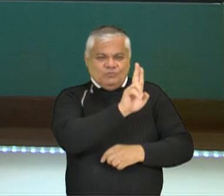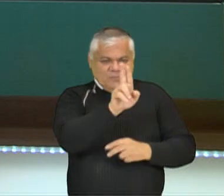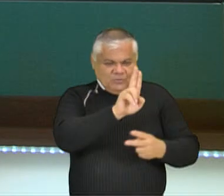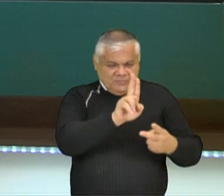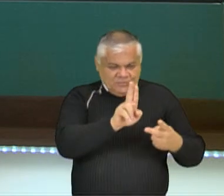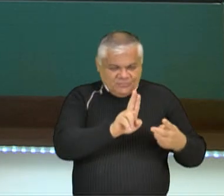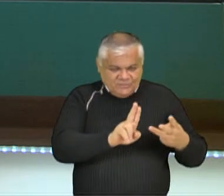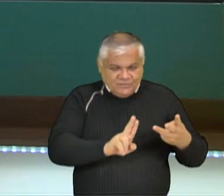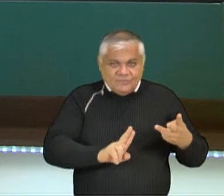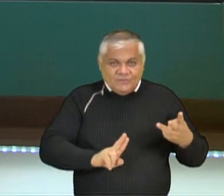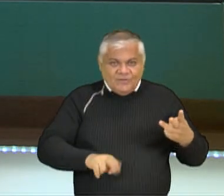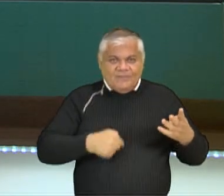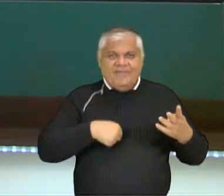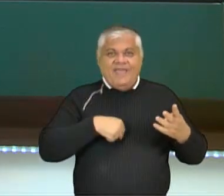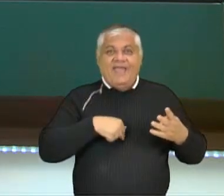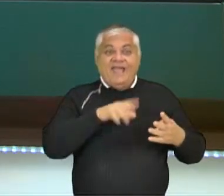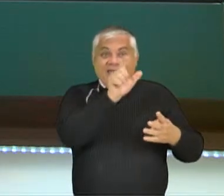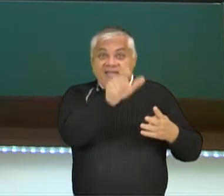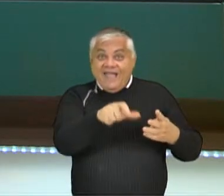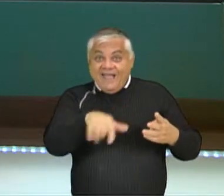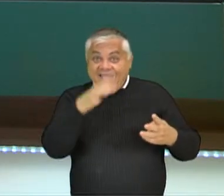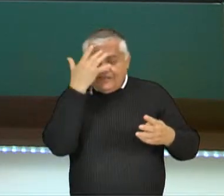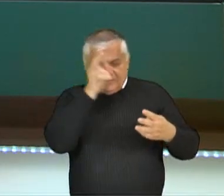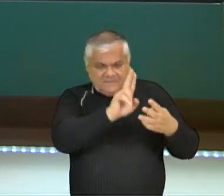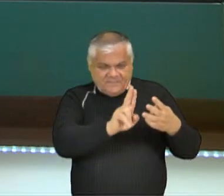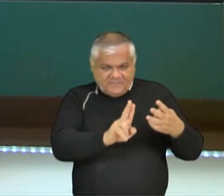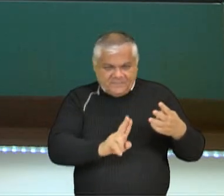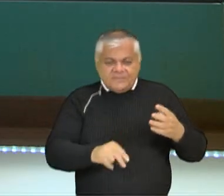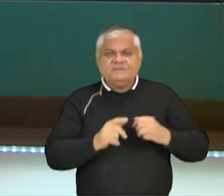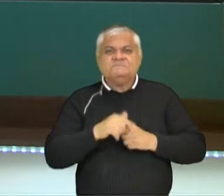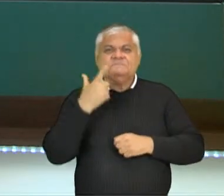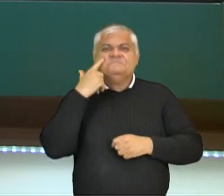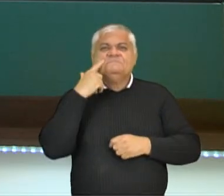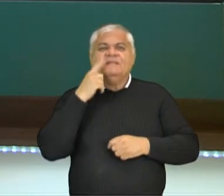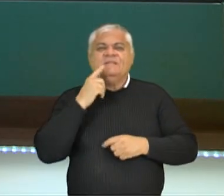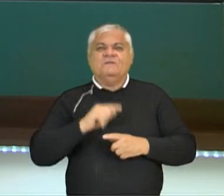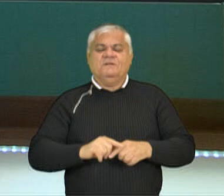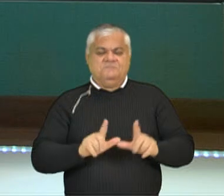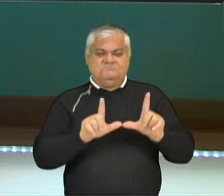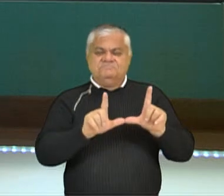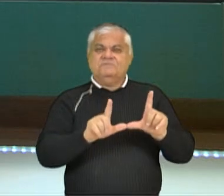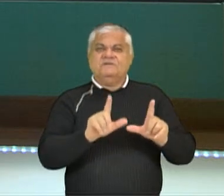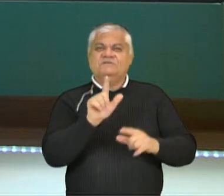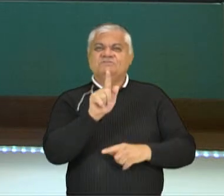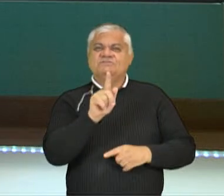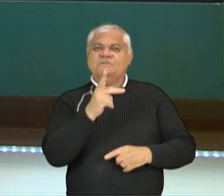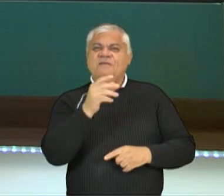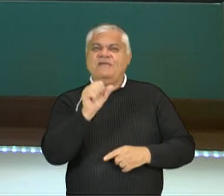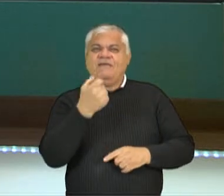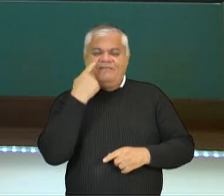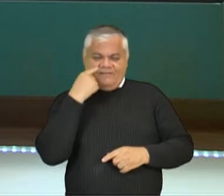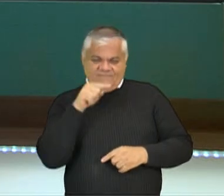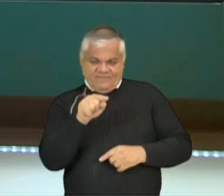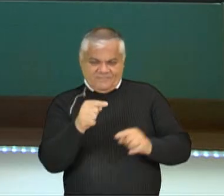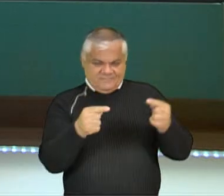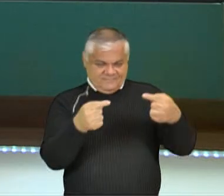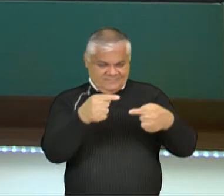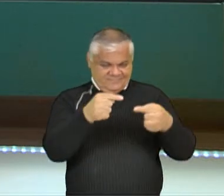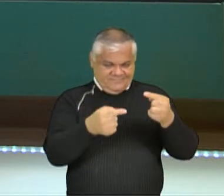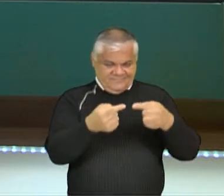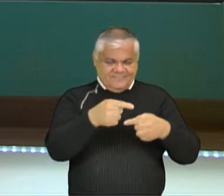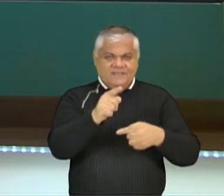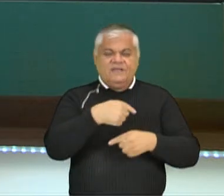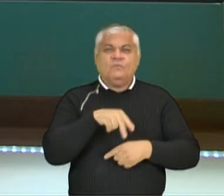né, ali numa planilha, e através de um equipamento que ele coloca, tá, ele vai saber